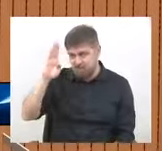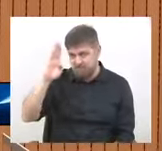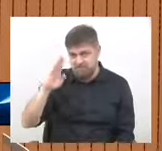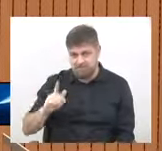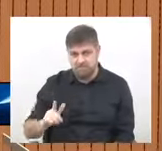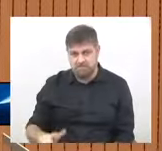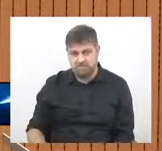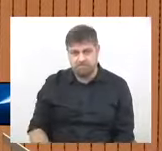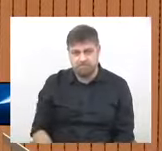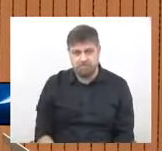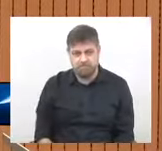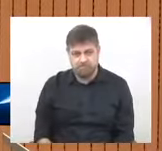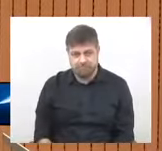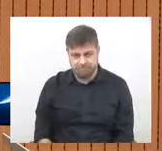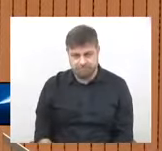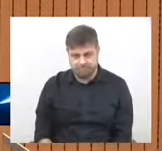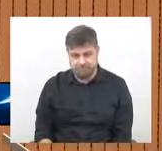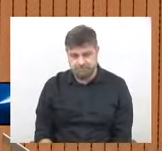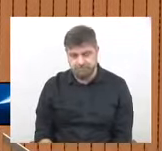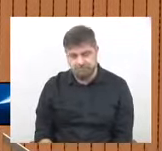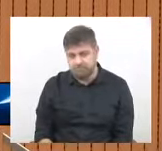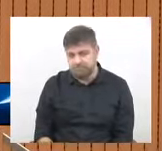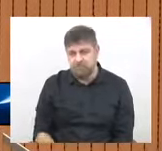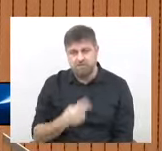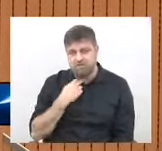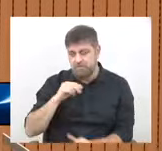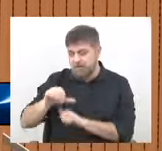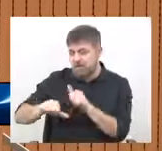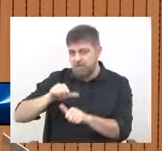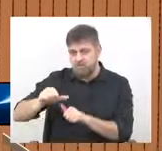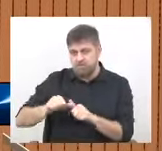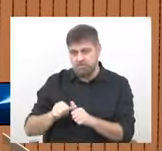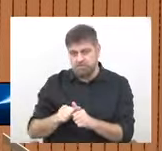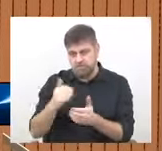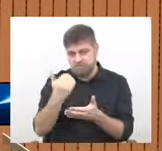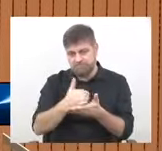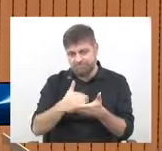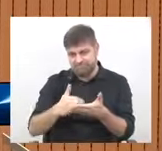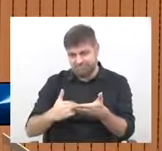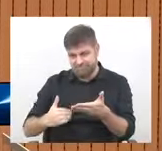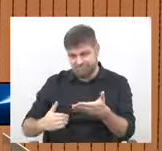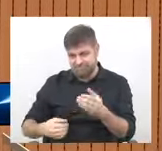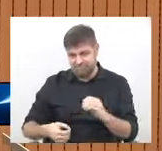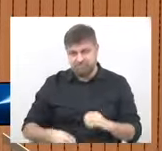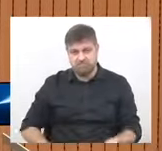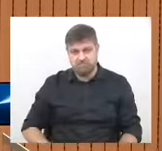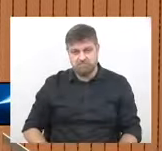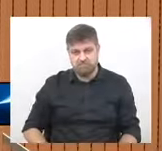de passageiros, e isso poderia mudar o conceito.